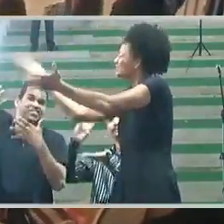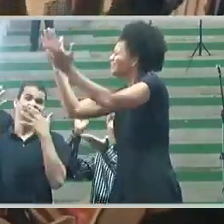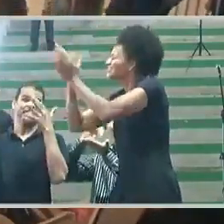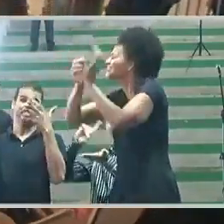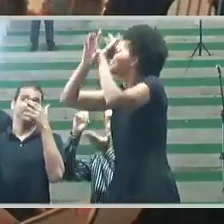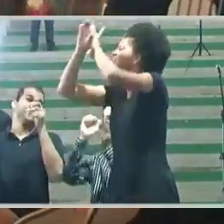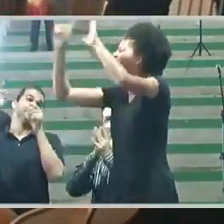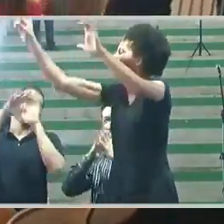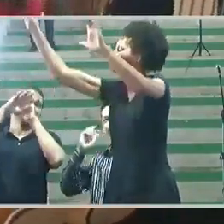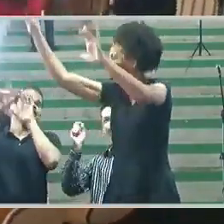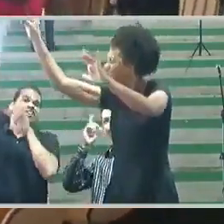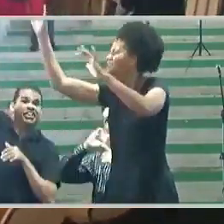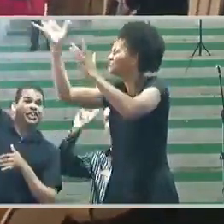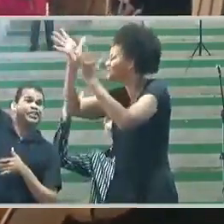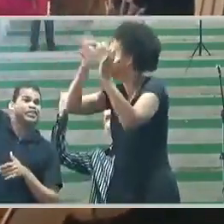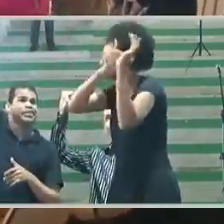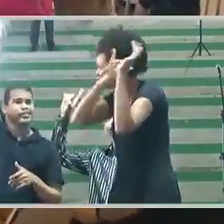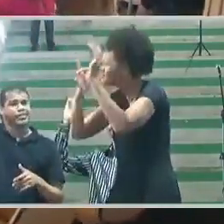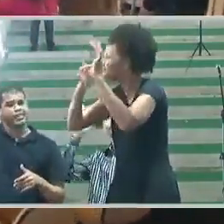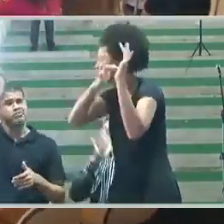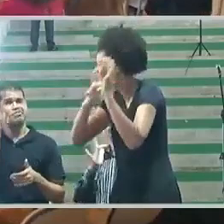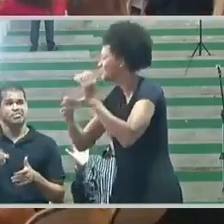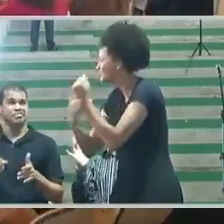É o som das mãos.